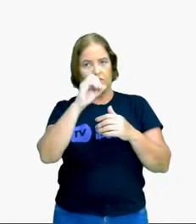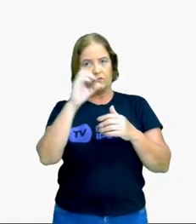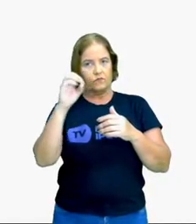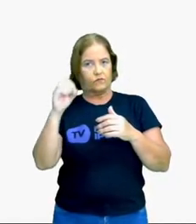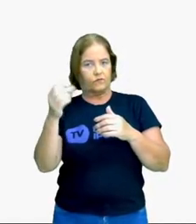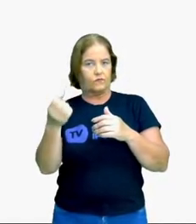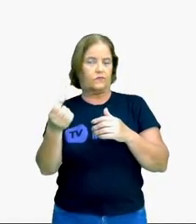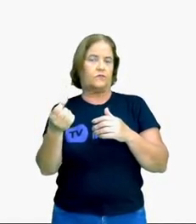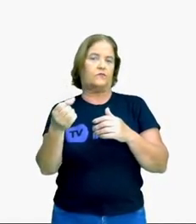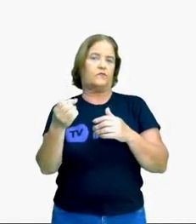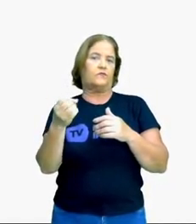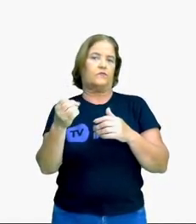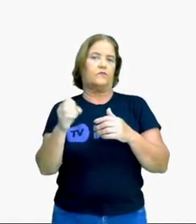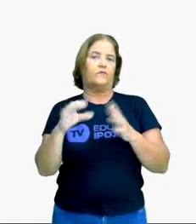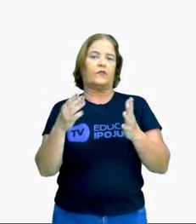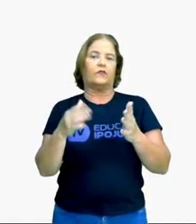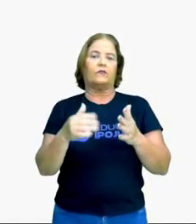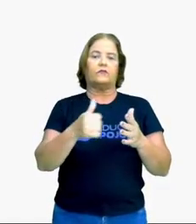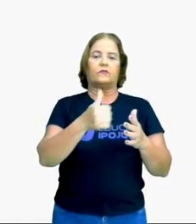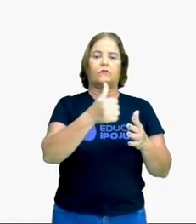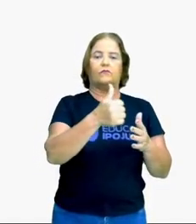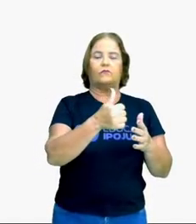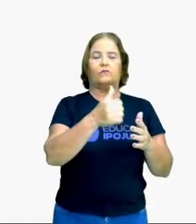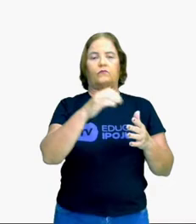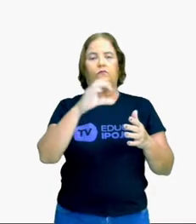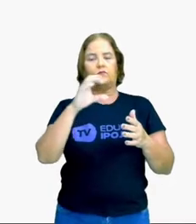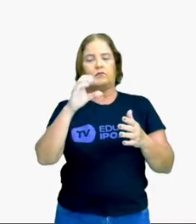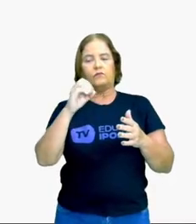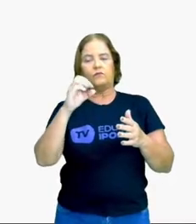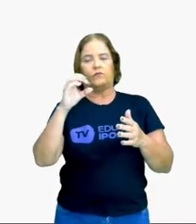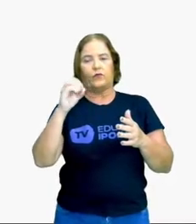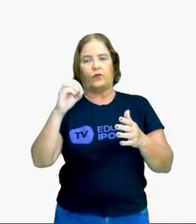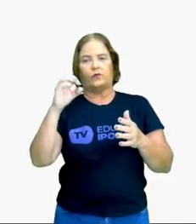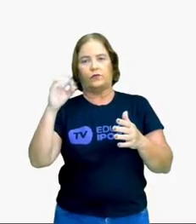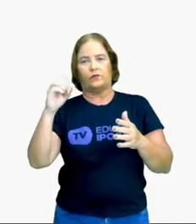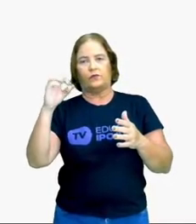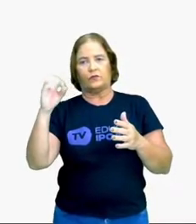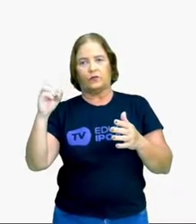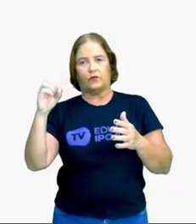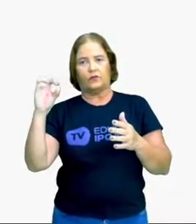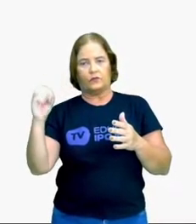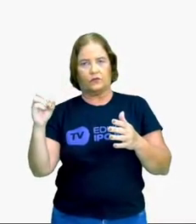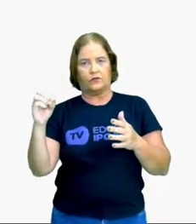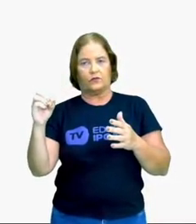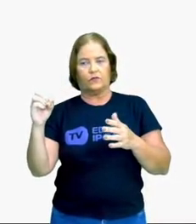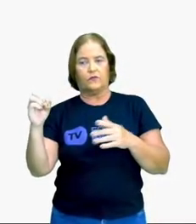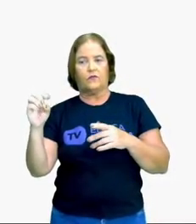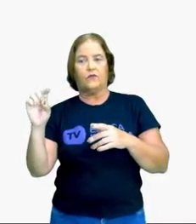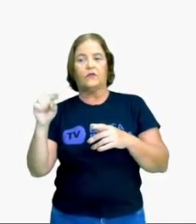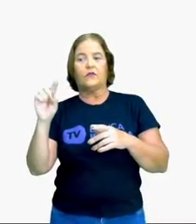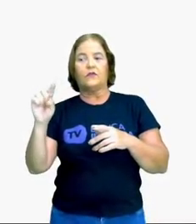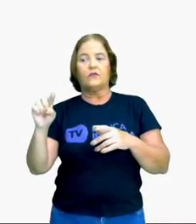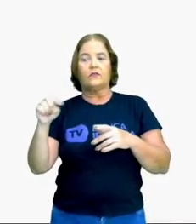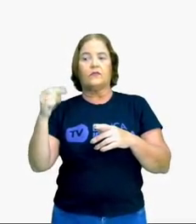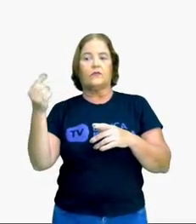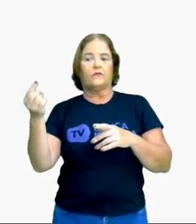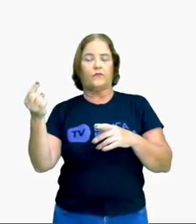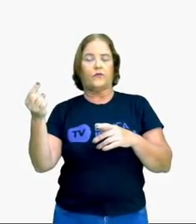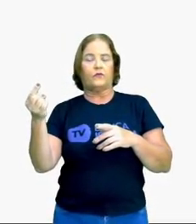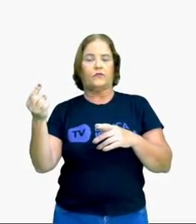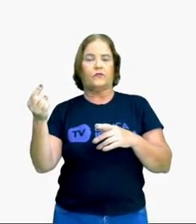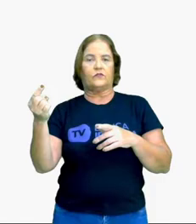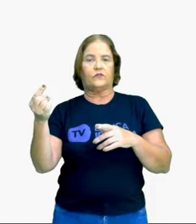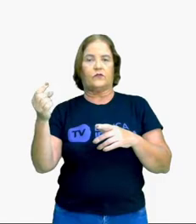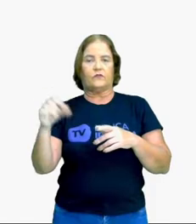milhão. Como eu já expliquei, serão 6 casas decimais após a vírgula. Ficará